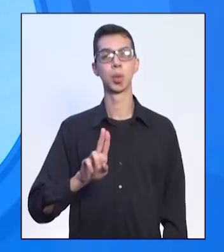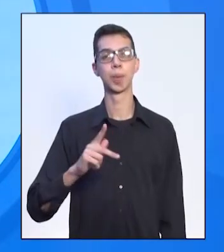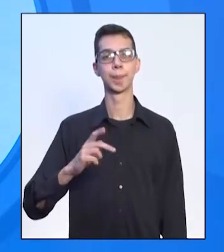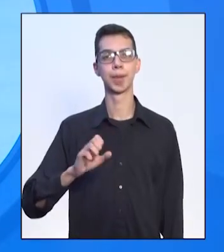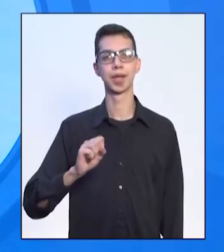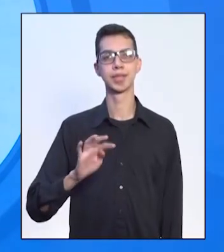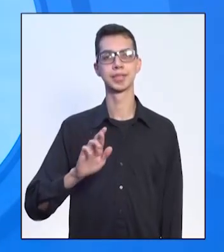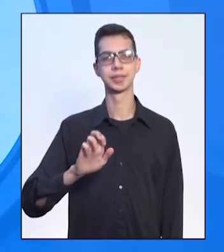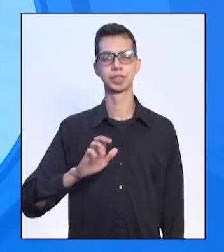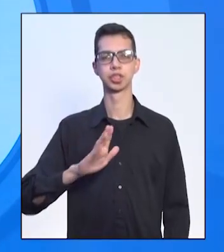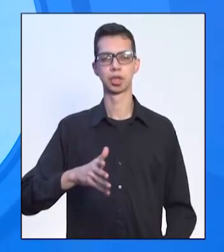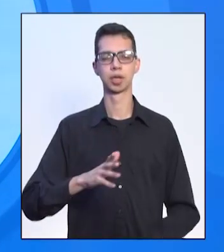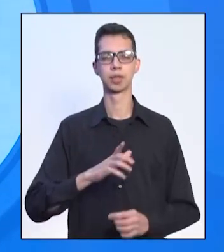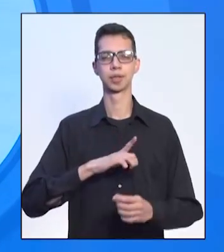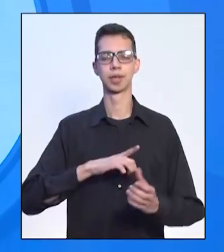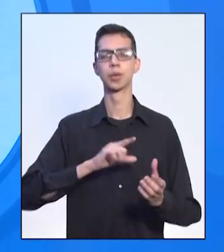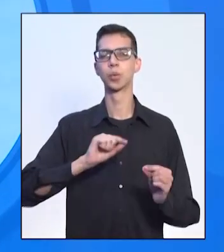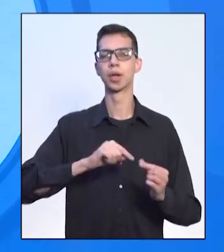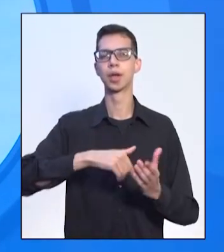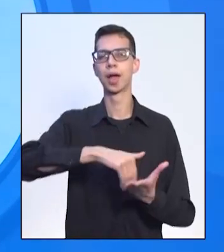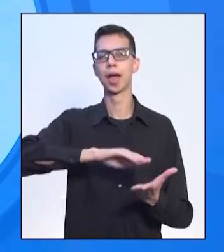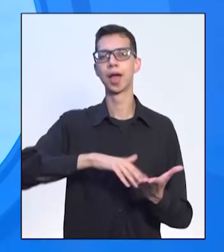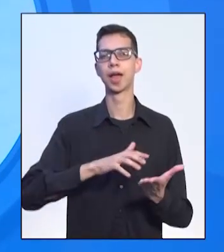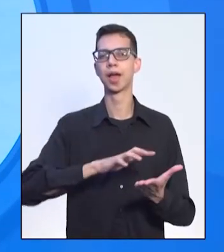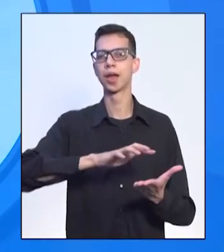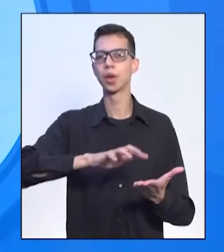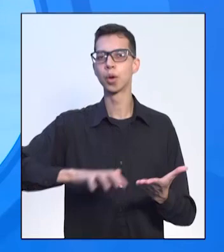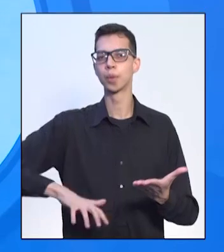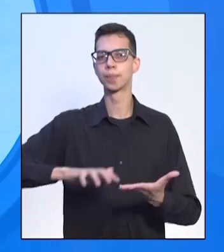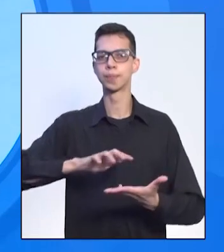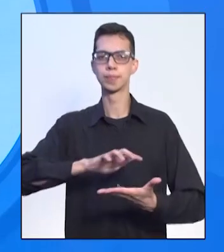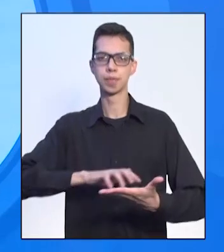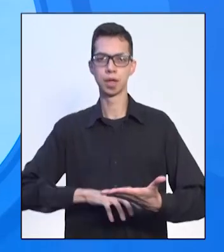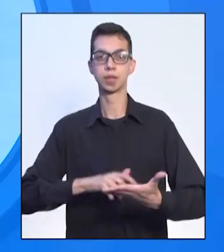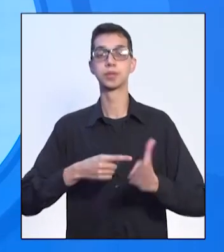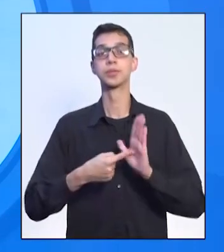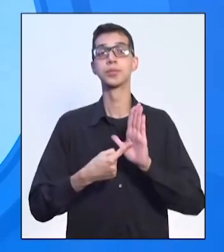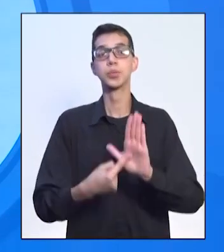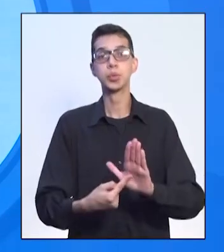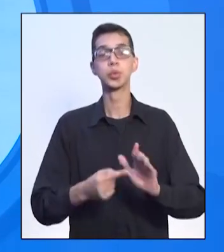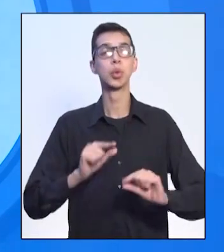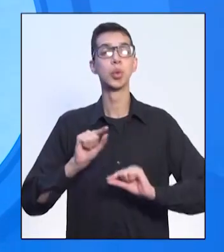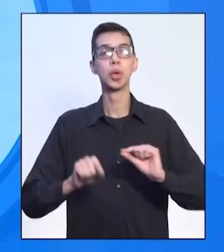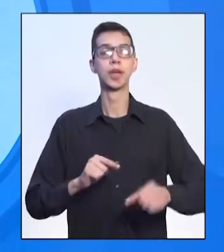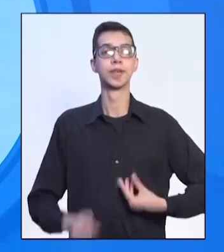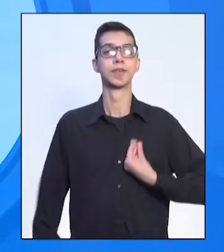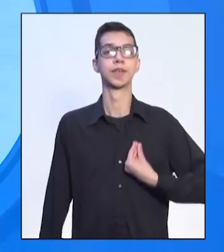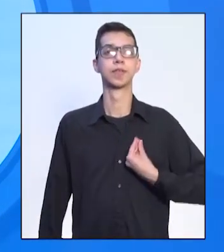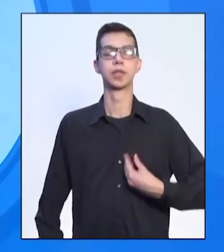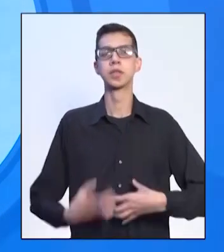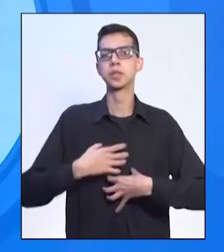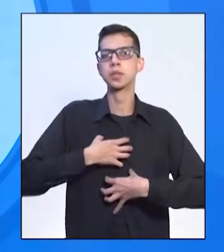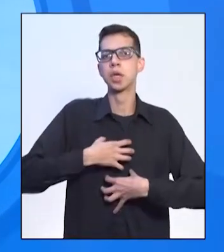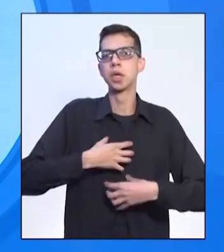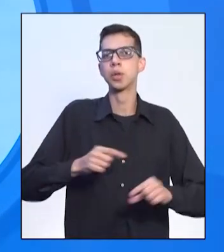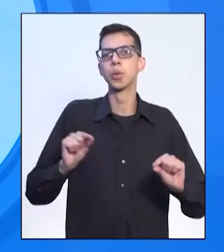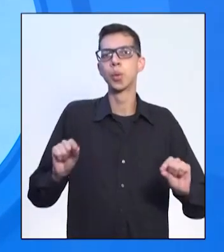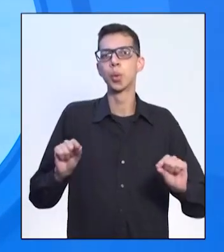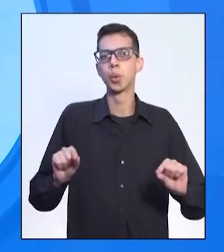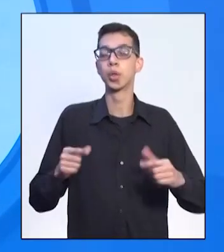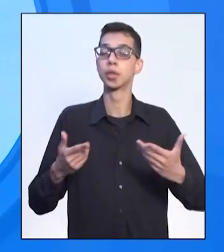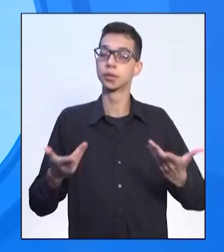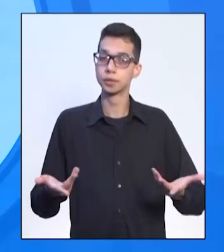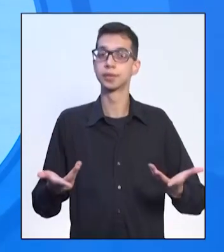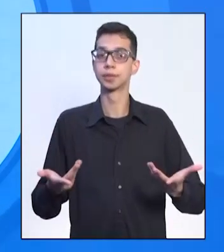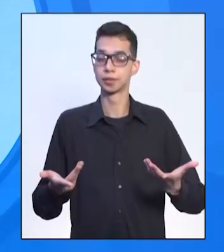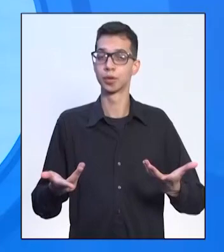atrás o ser humano já tinha essa necessidade de mostrar o que ele vivencia, o que ele sente. E é justamente através dessa dimensão que a